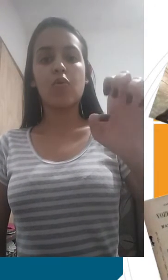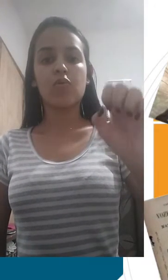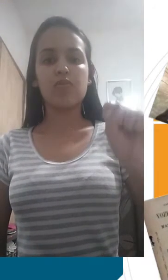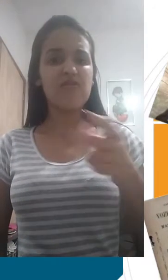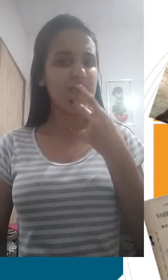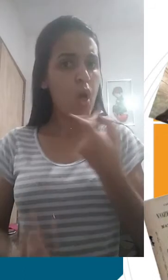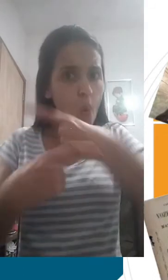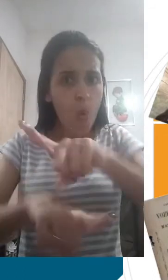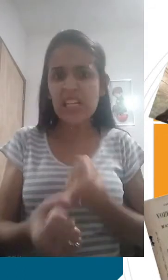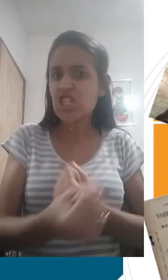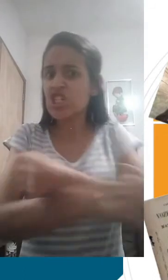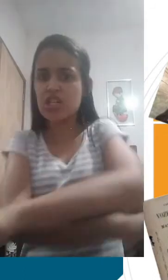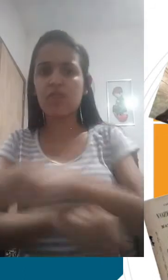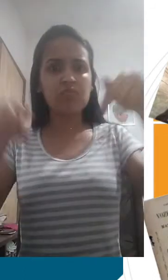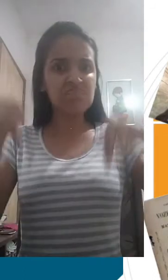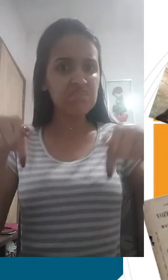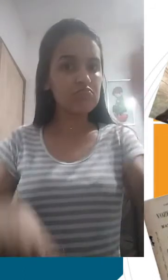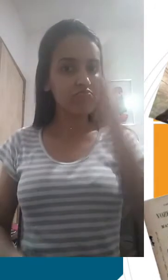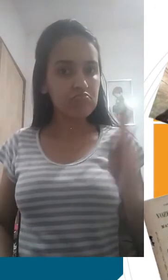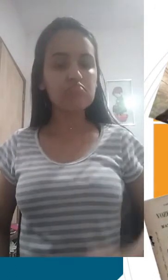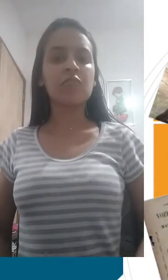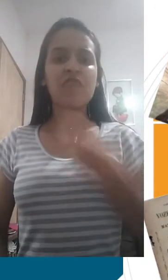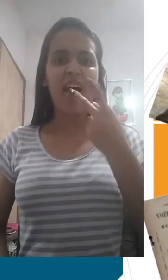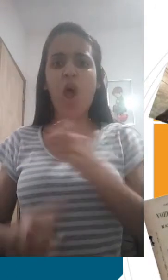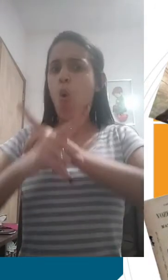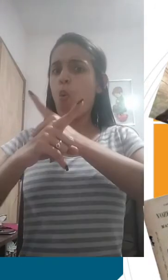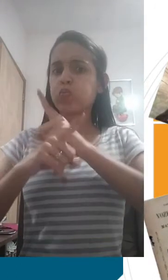escravidão praticada no Brasil e constrói